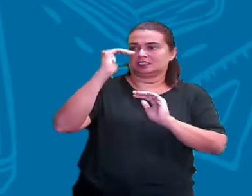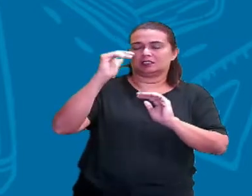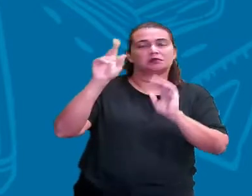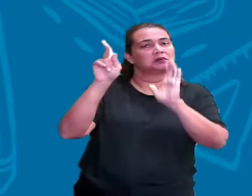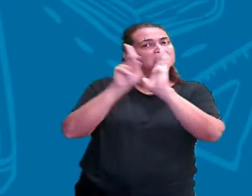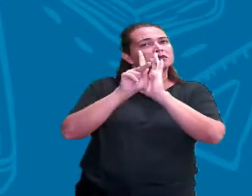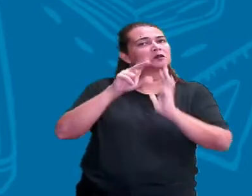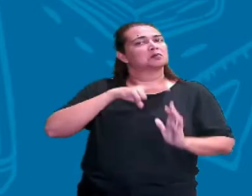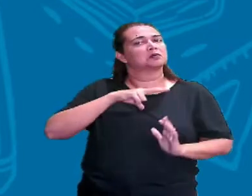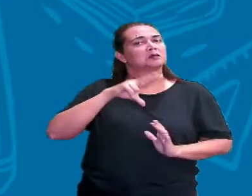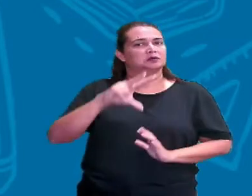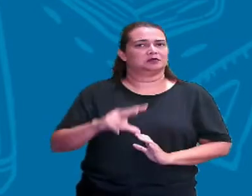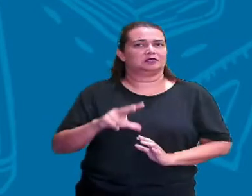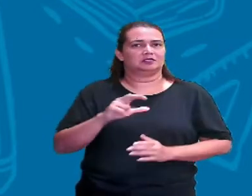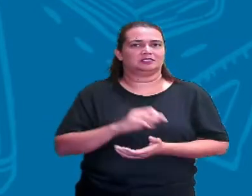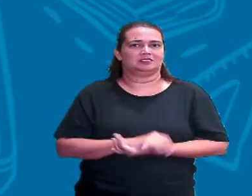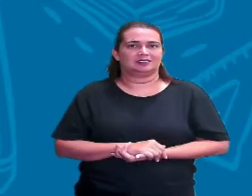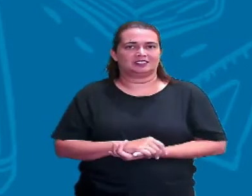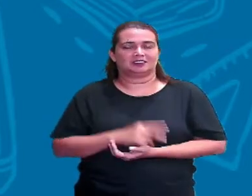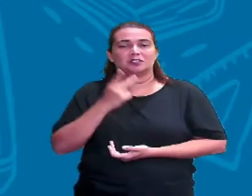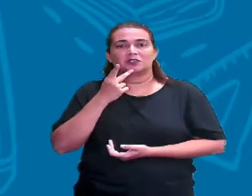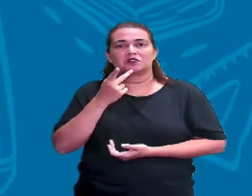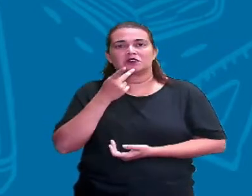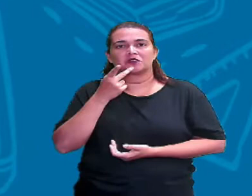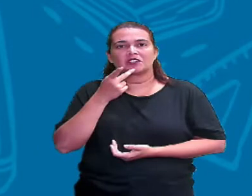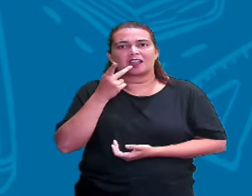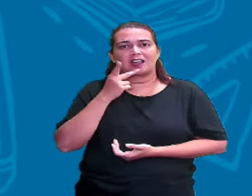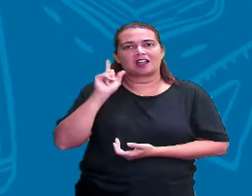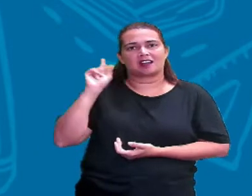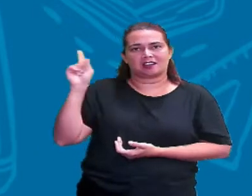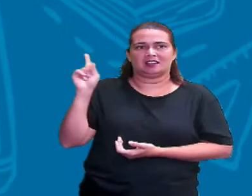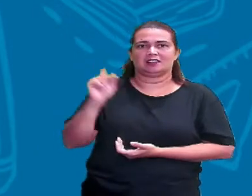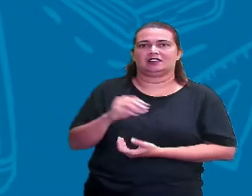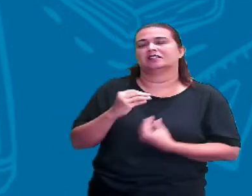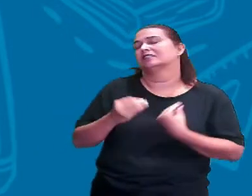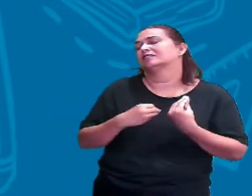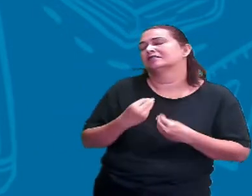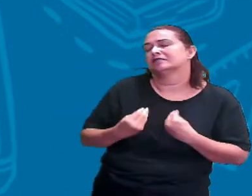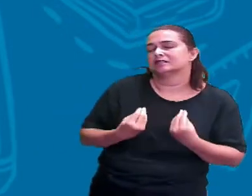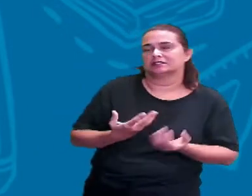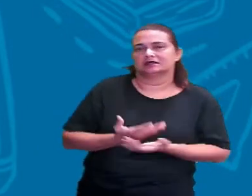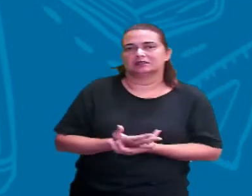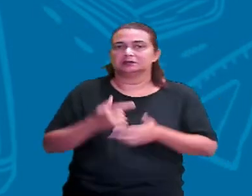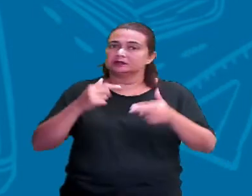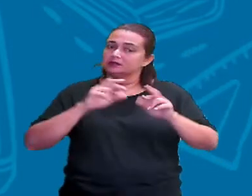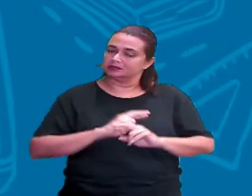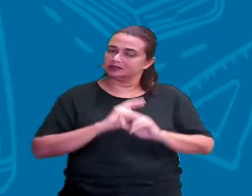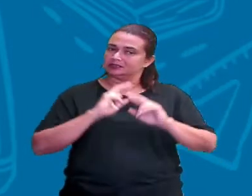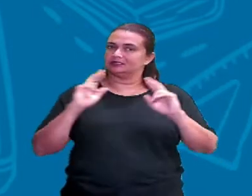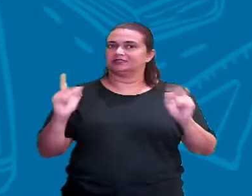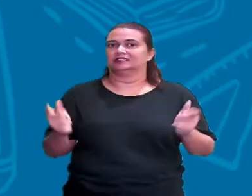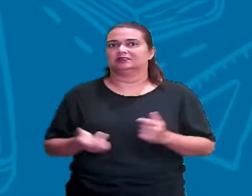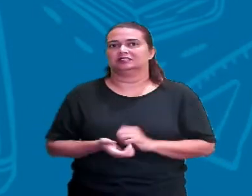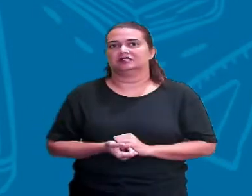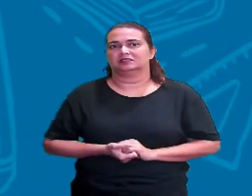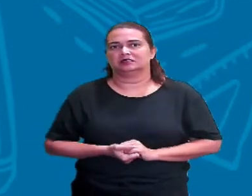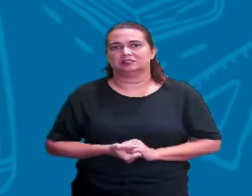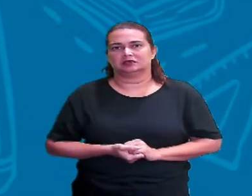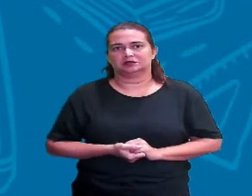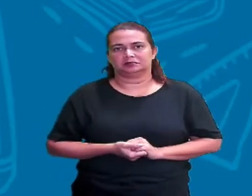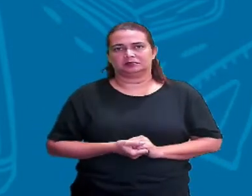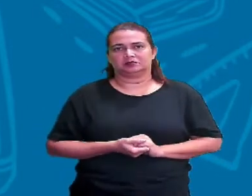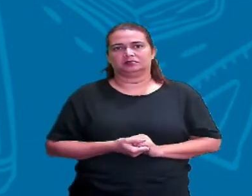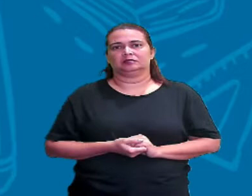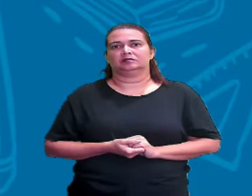mundial. E o Vento Levou, aí tem E Tudo o Vento Levou. Um Tira da Pesada é o